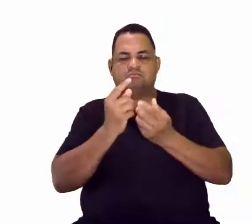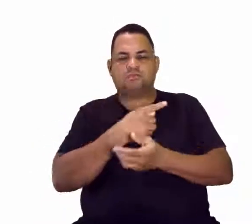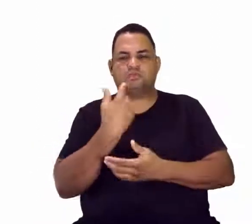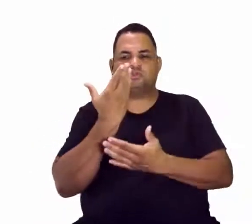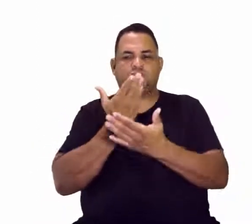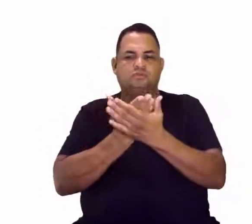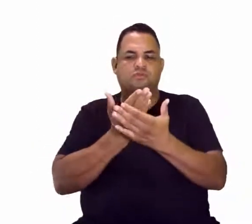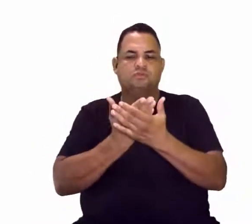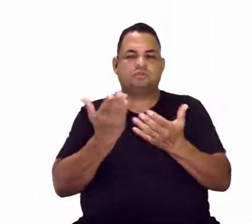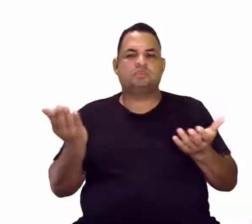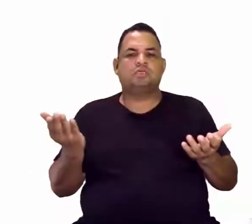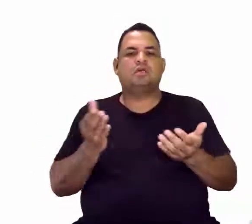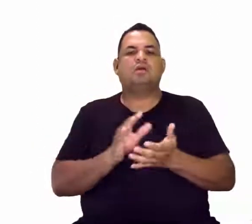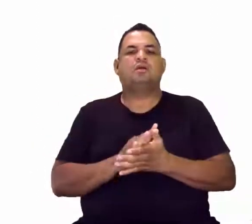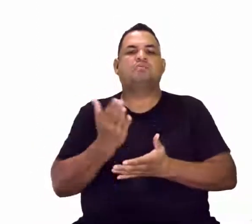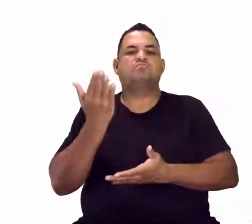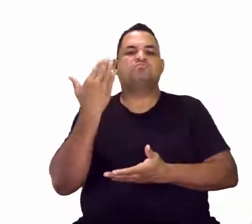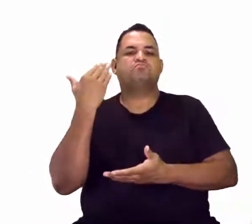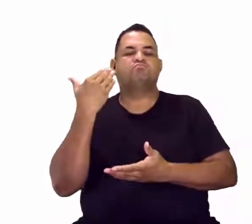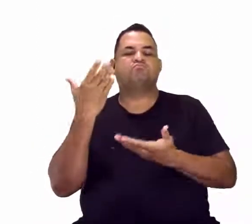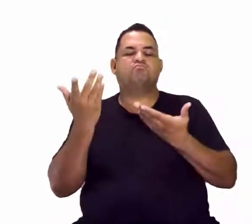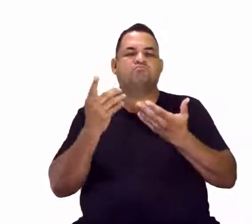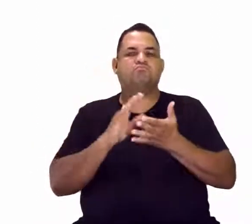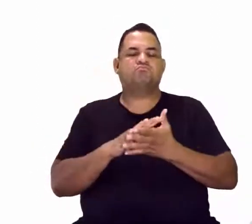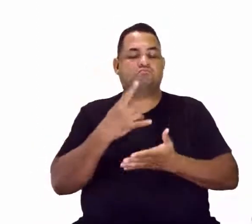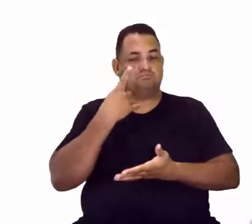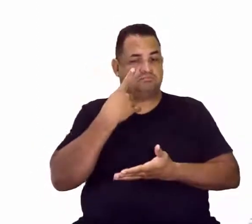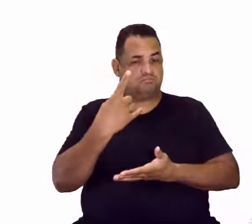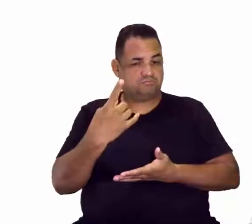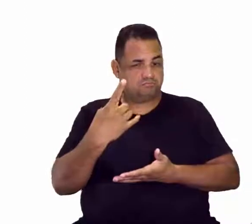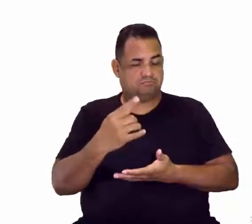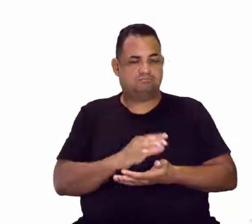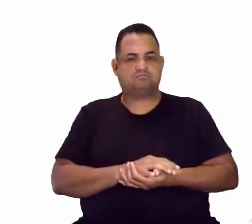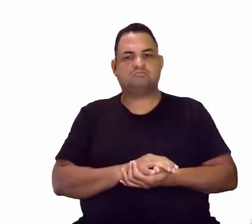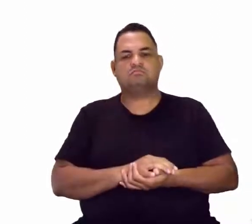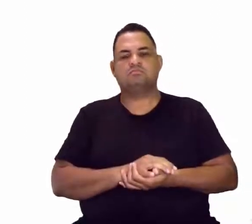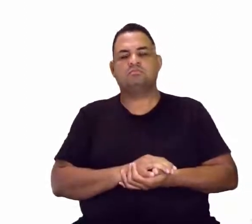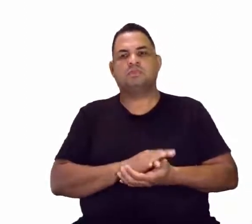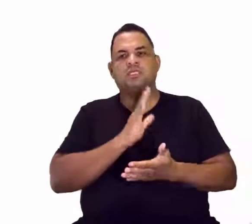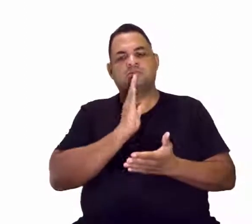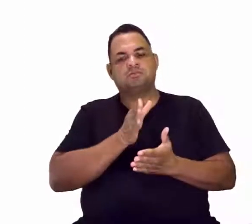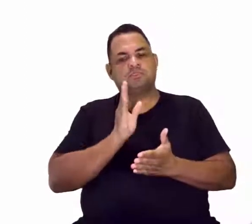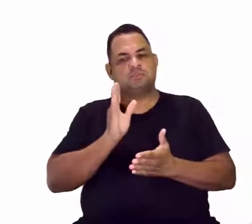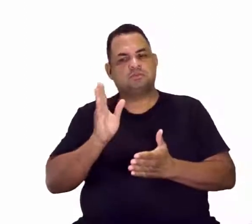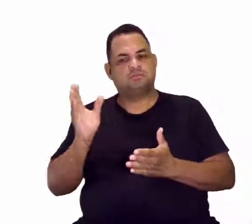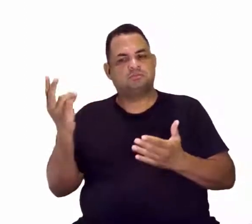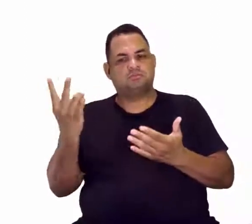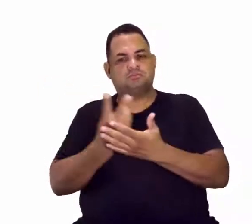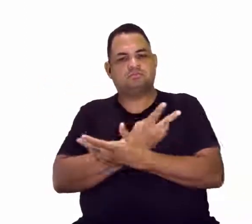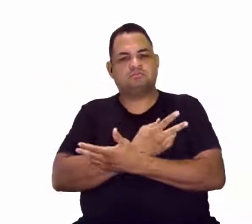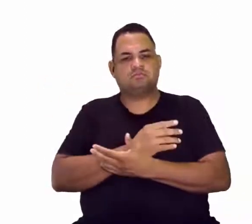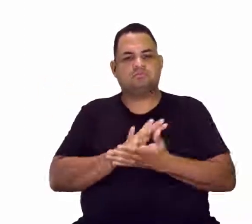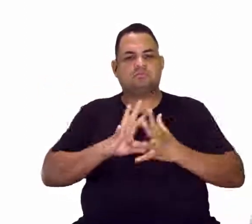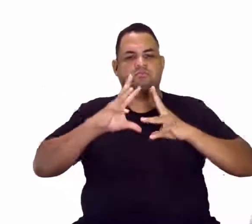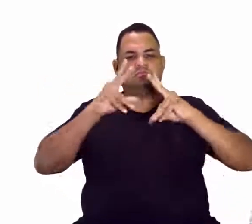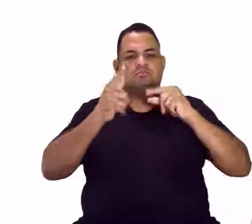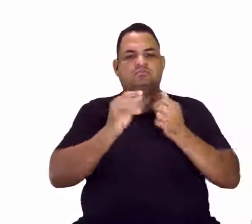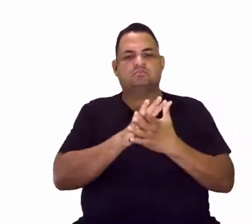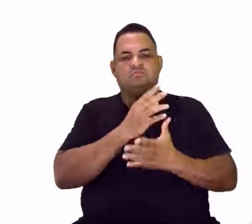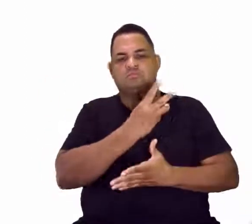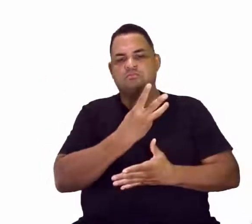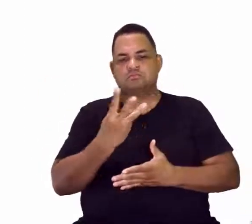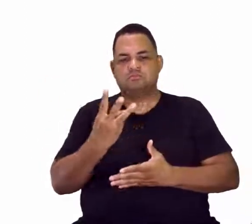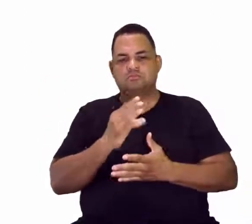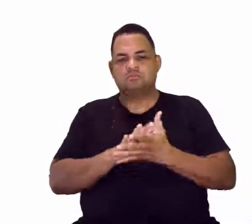o ácido fosfórico, né? A gente viu a ionização dele que ocorre por etapa e nós vimos que todos os